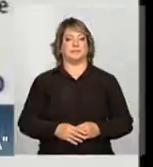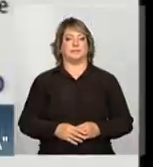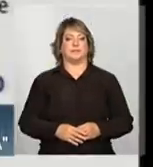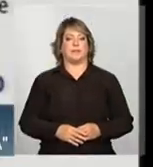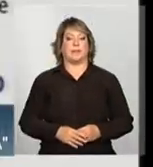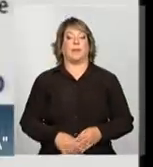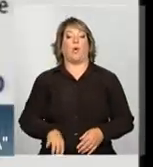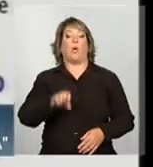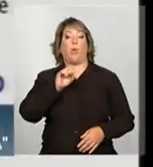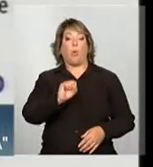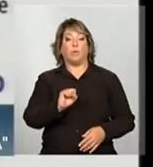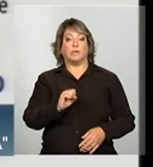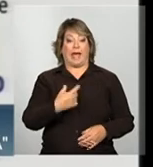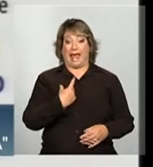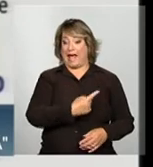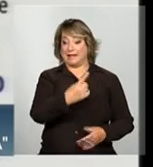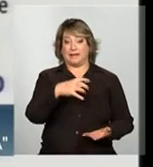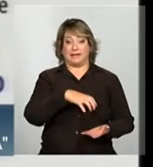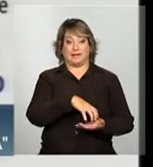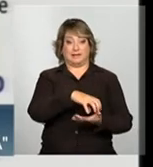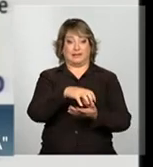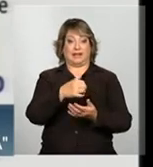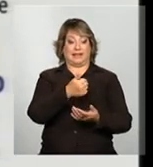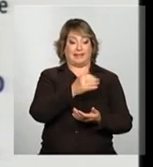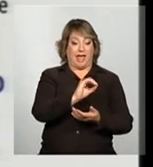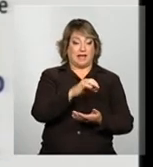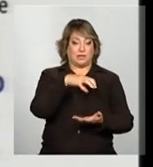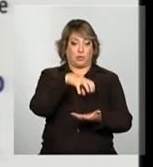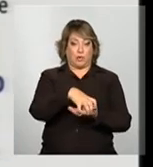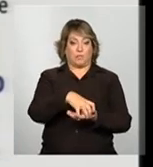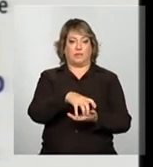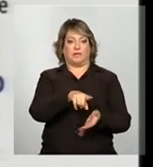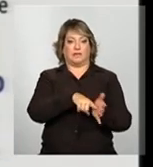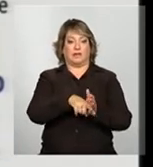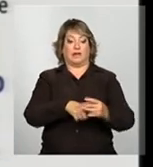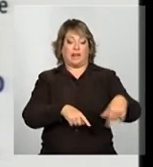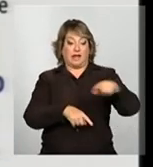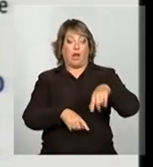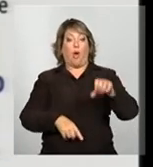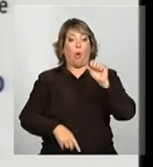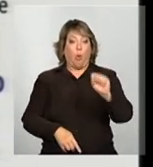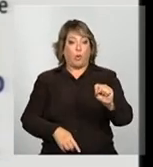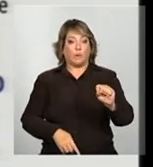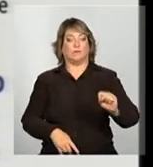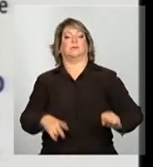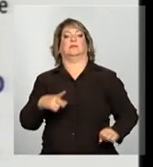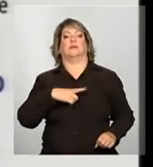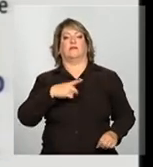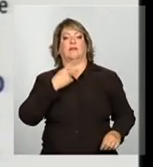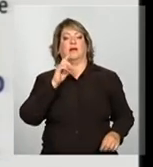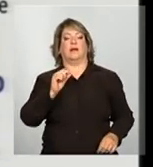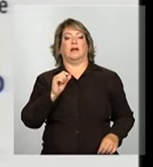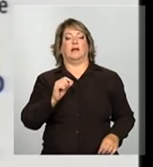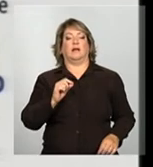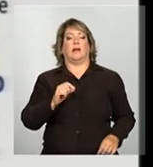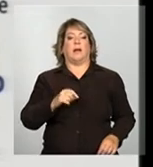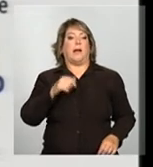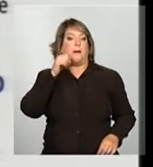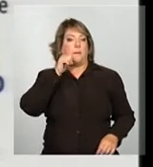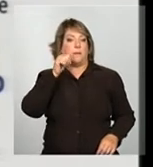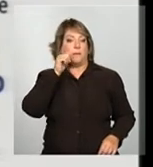8 em cada 10 entrevistados consideram que, sendo as mulheres hoje mais da metade da